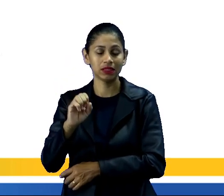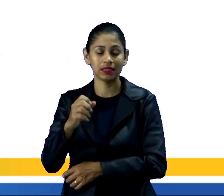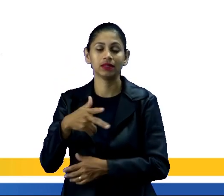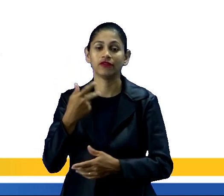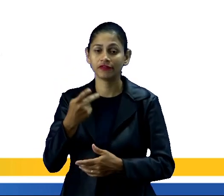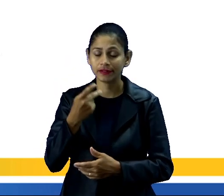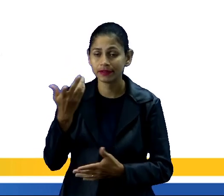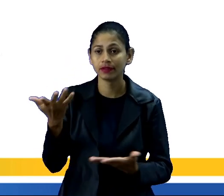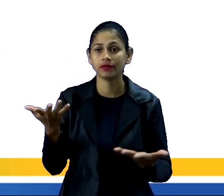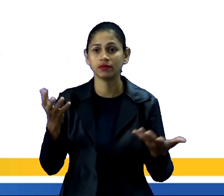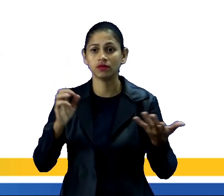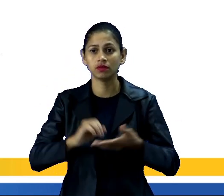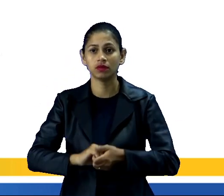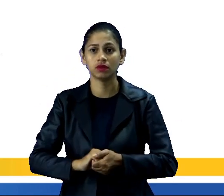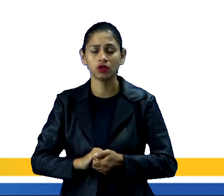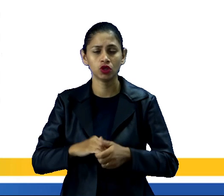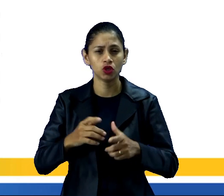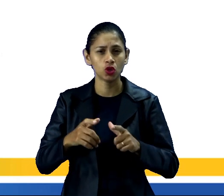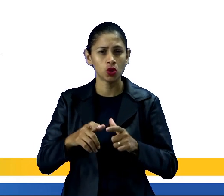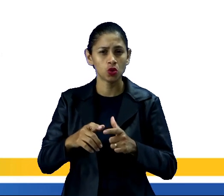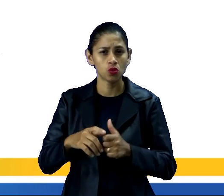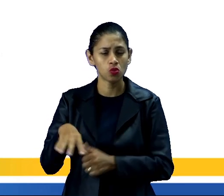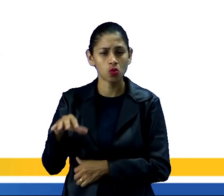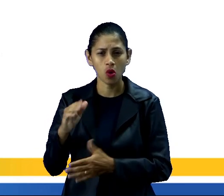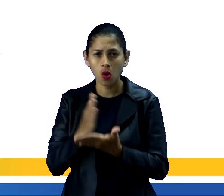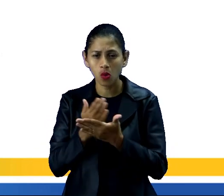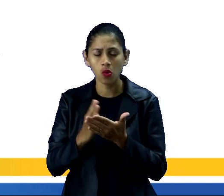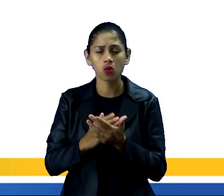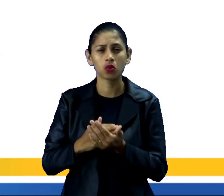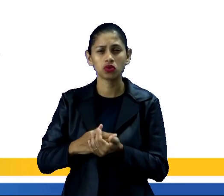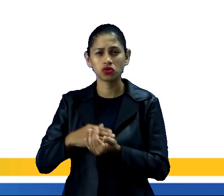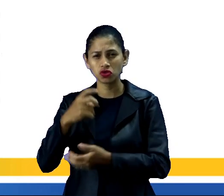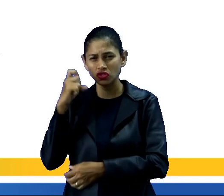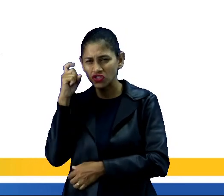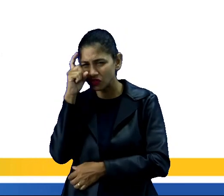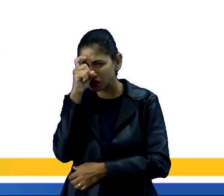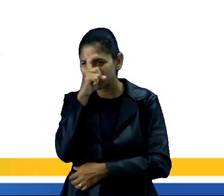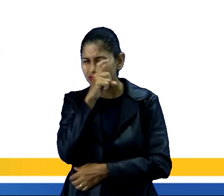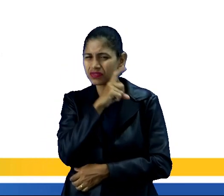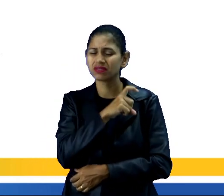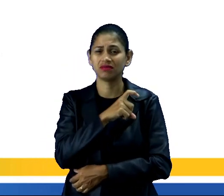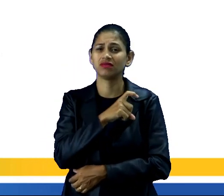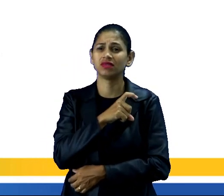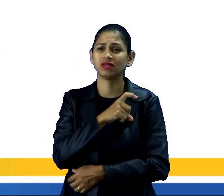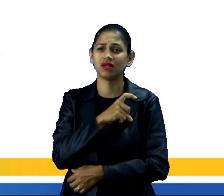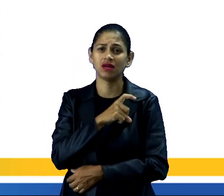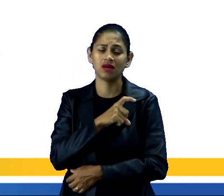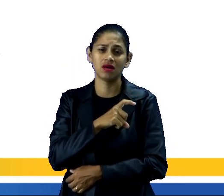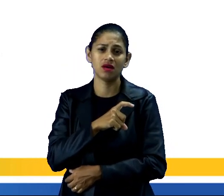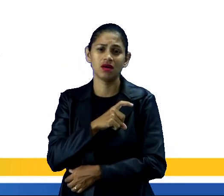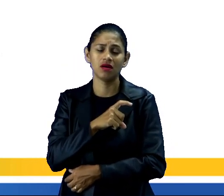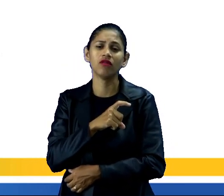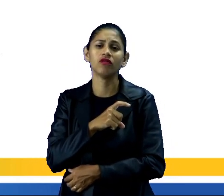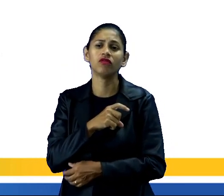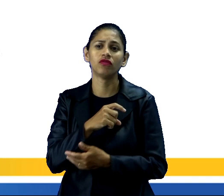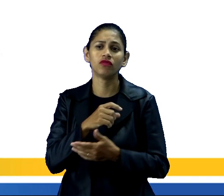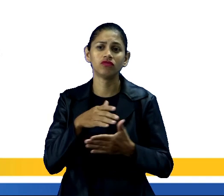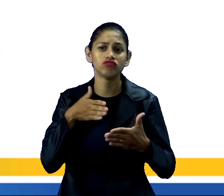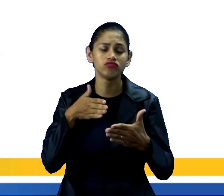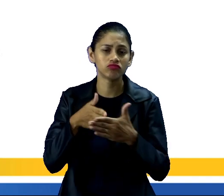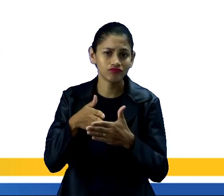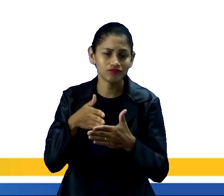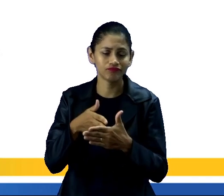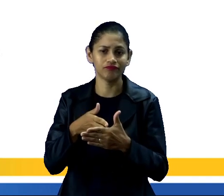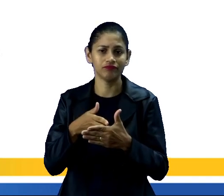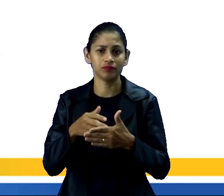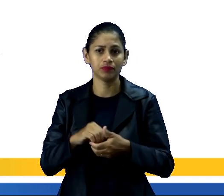sul do país, que dificultava esse crescimento econômico, né, gerava desemprego e cada vez mais miséria. E esse contexto mobiliza diversos